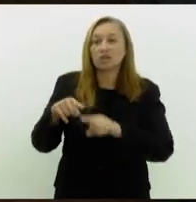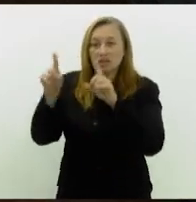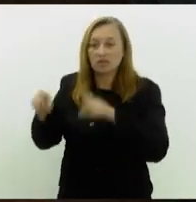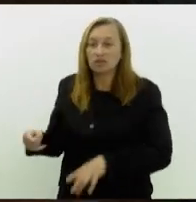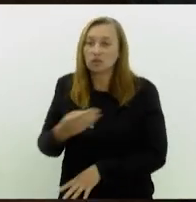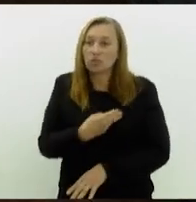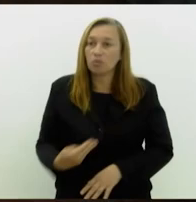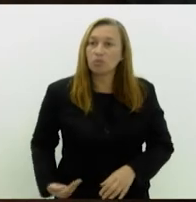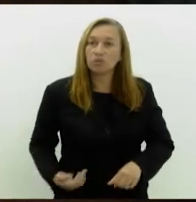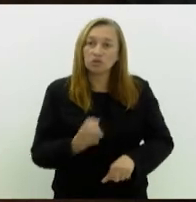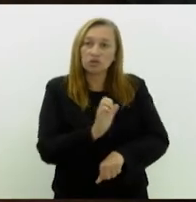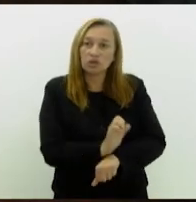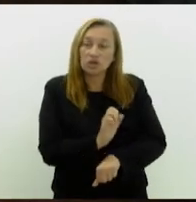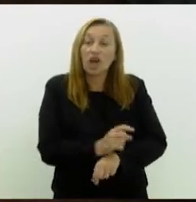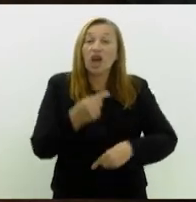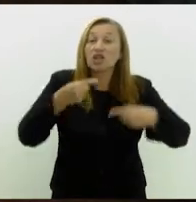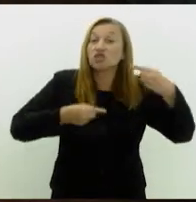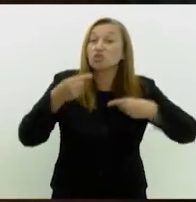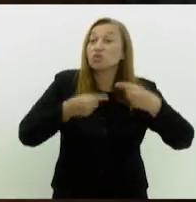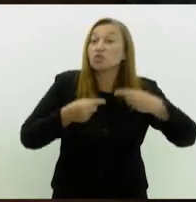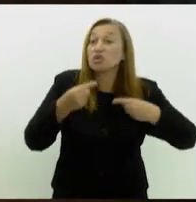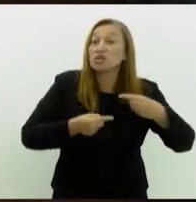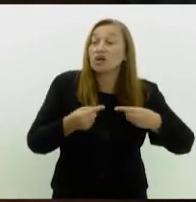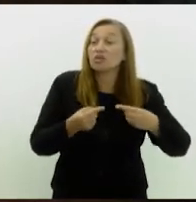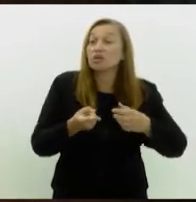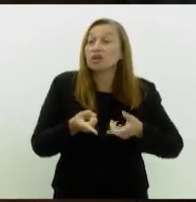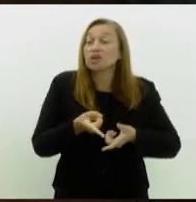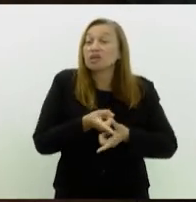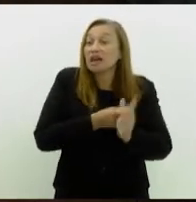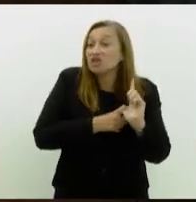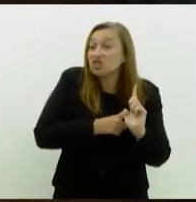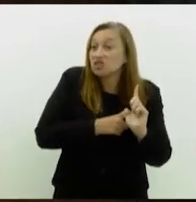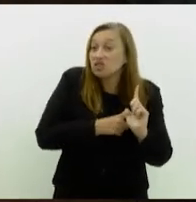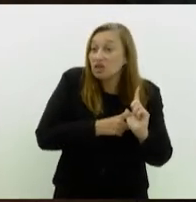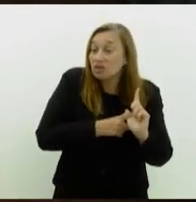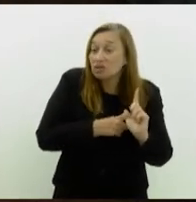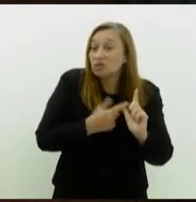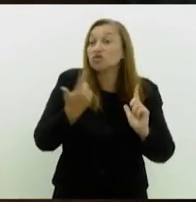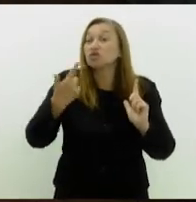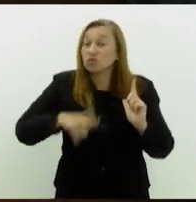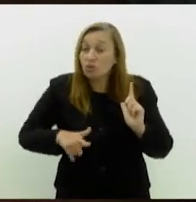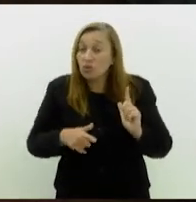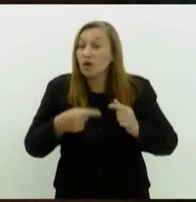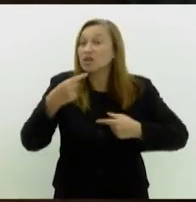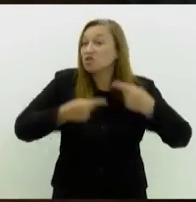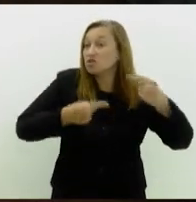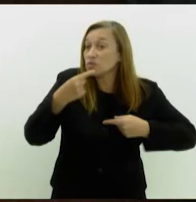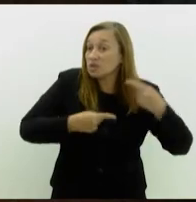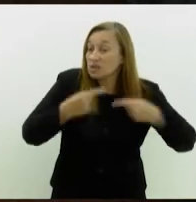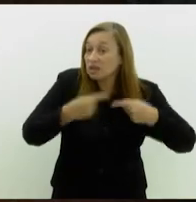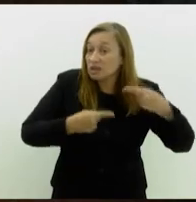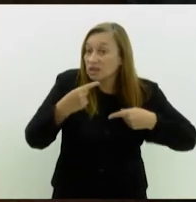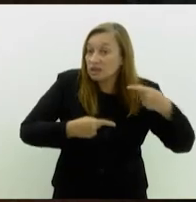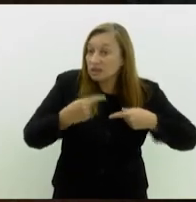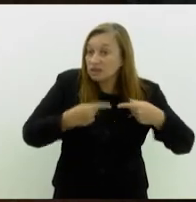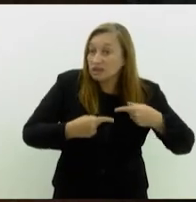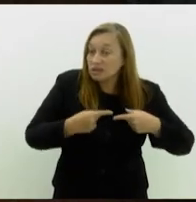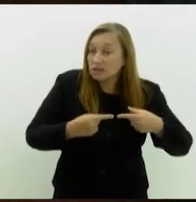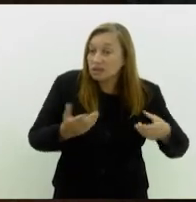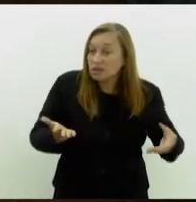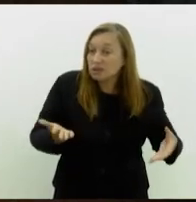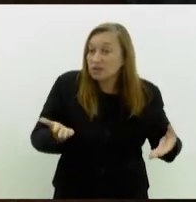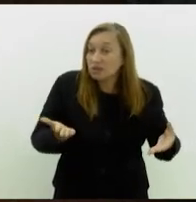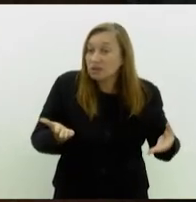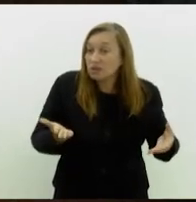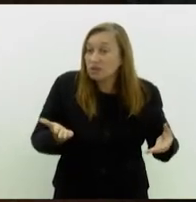estado que é a rediscussão da dívida e a rediscussão do processo